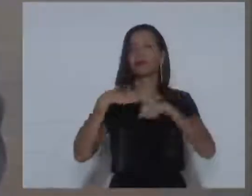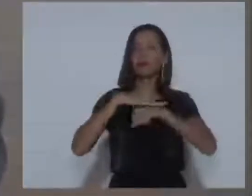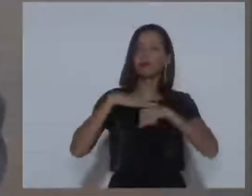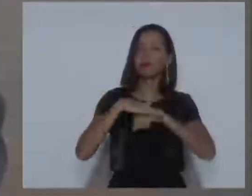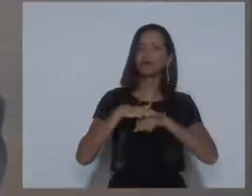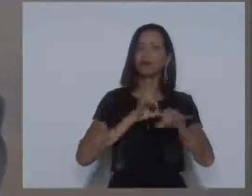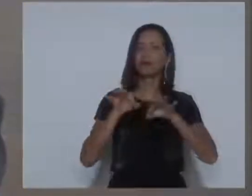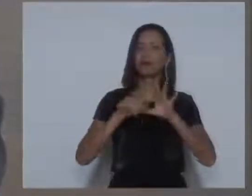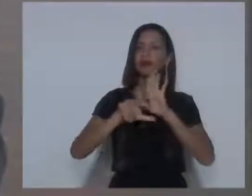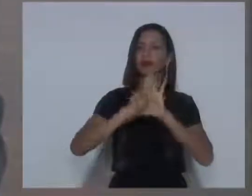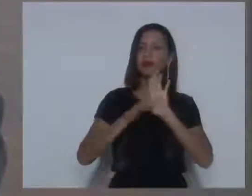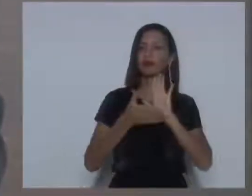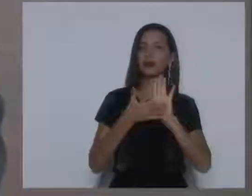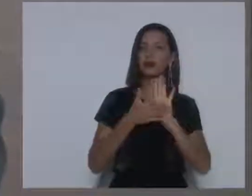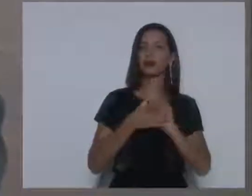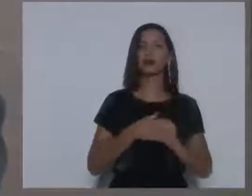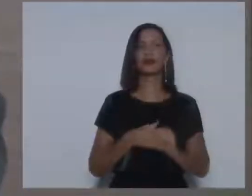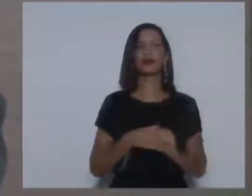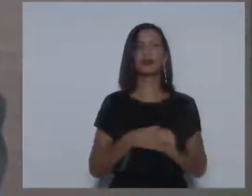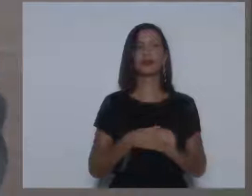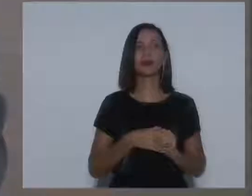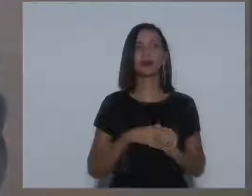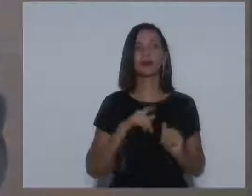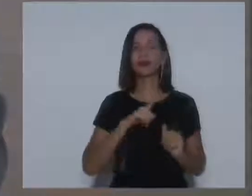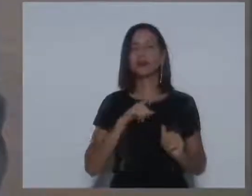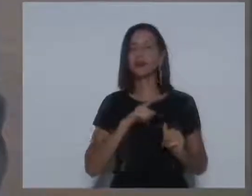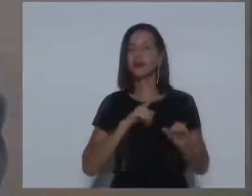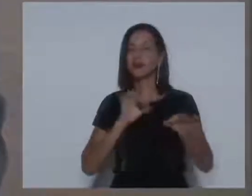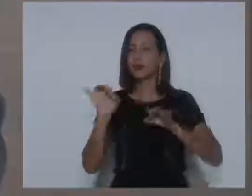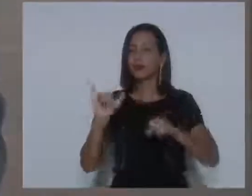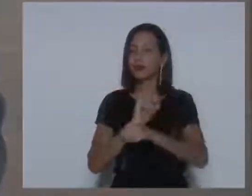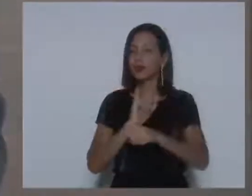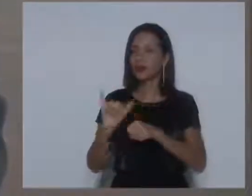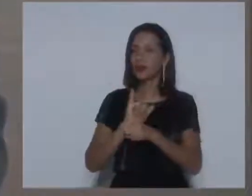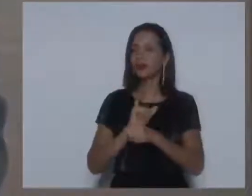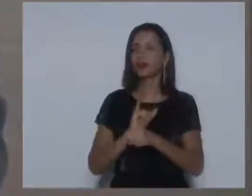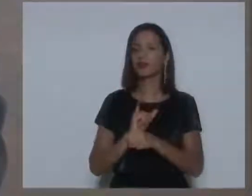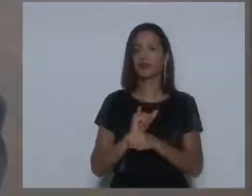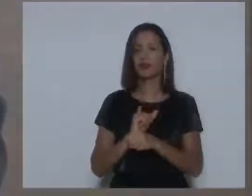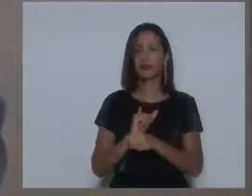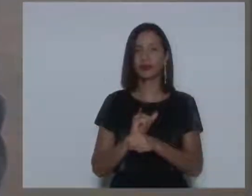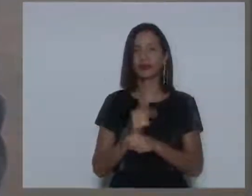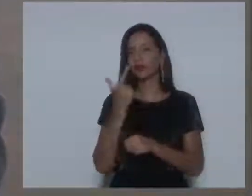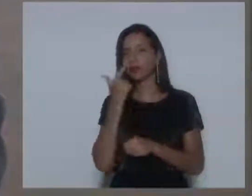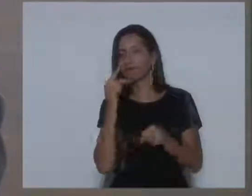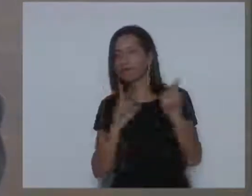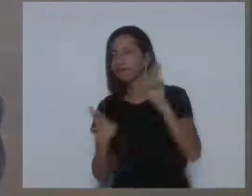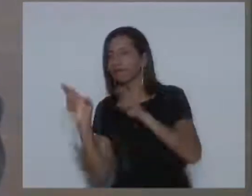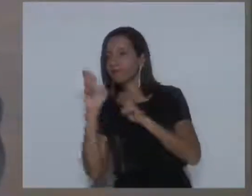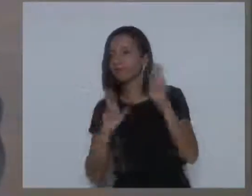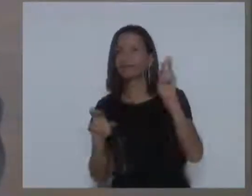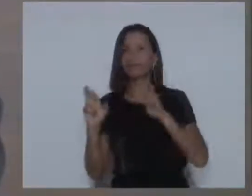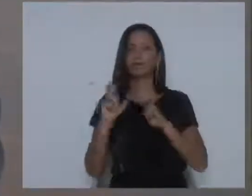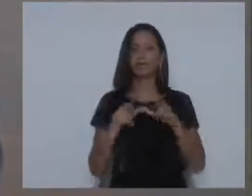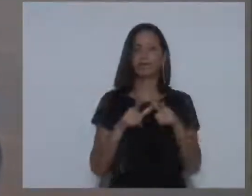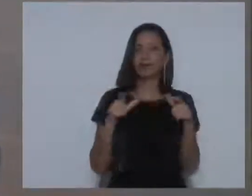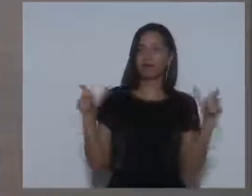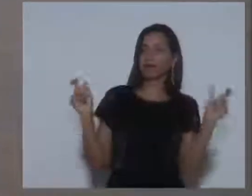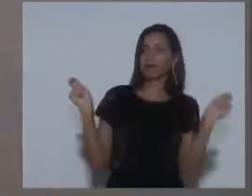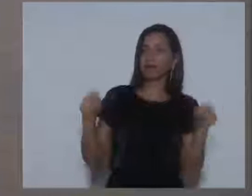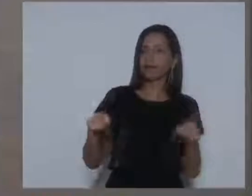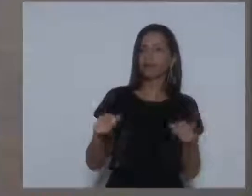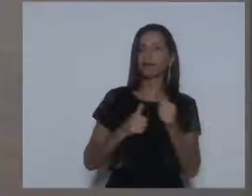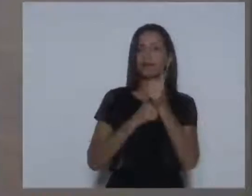de lei que aperfeiçoa os mecanismos de controle e de fiscalização, né, ampliando as possibilidades